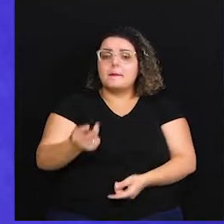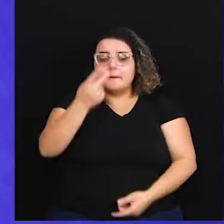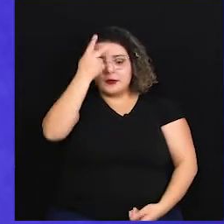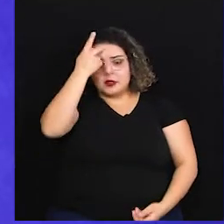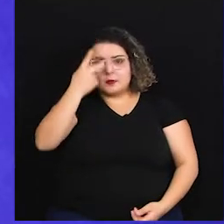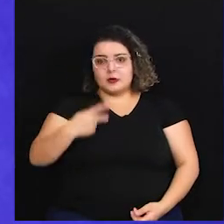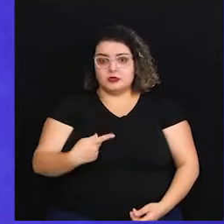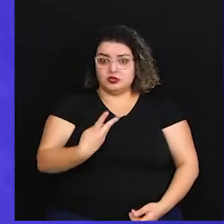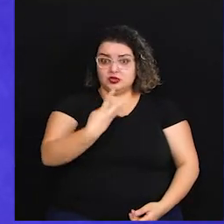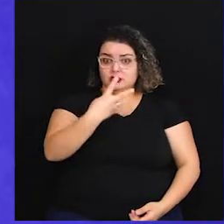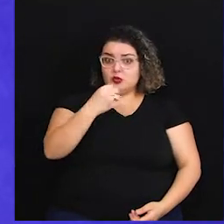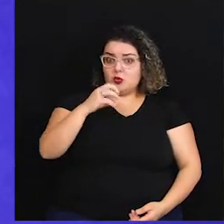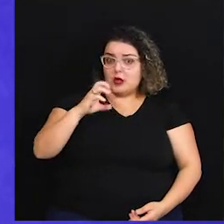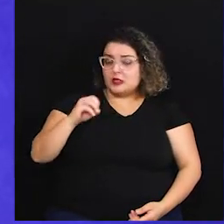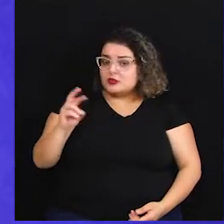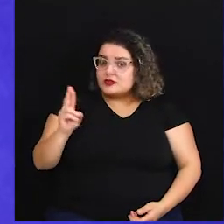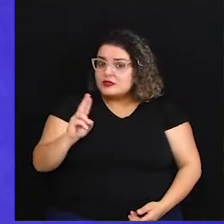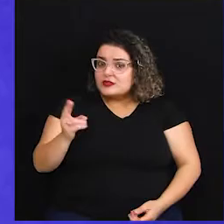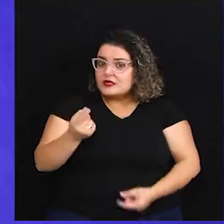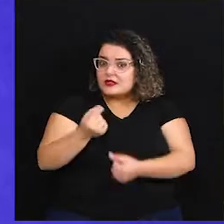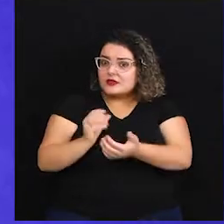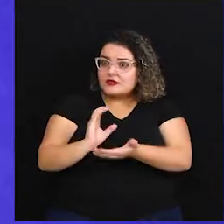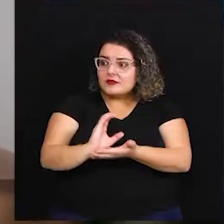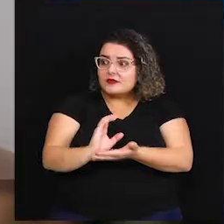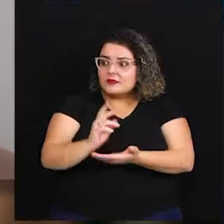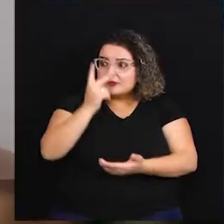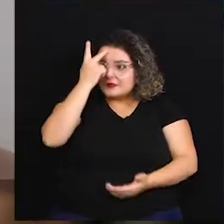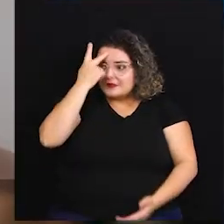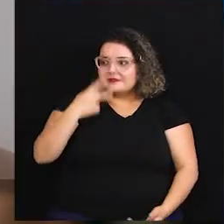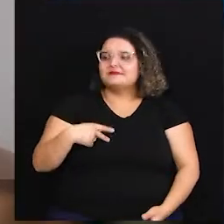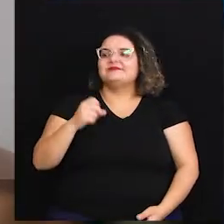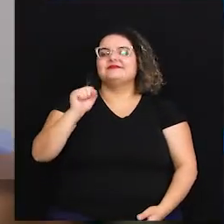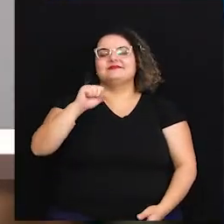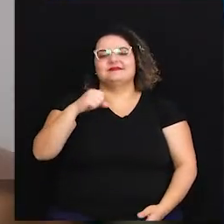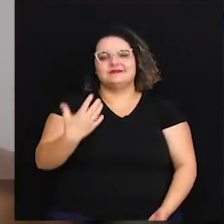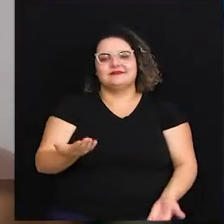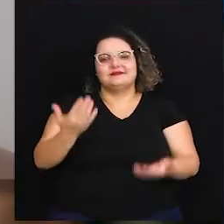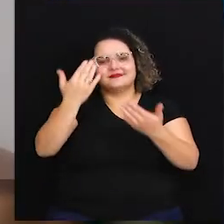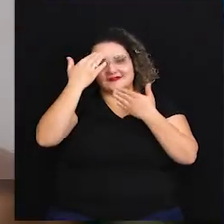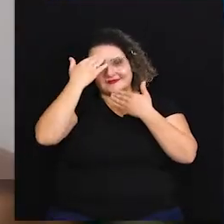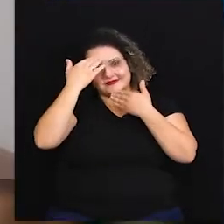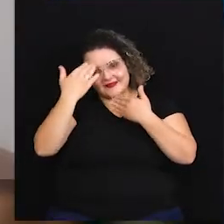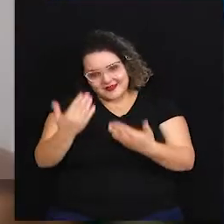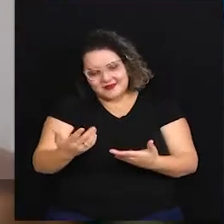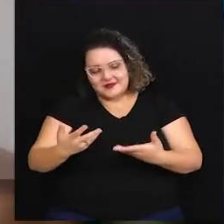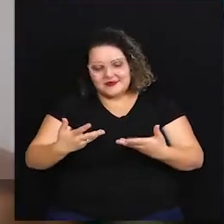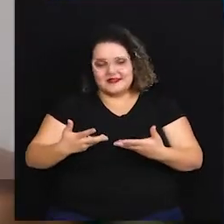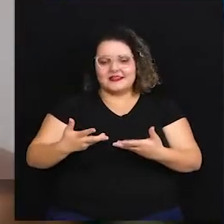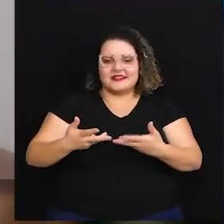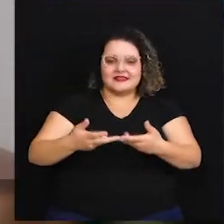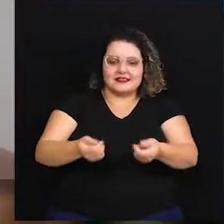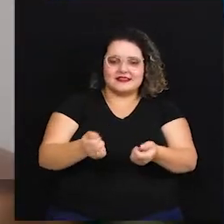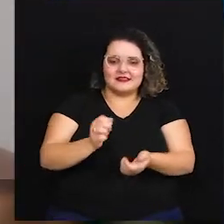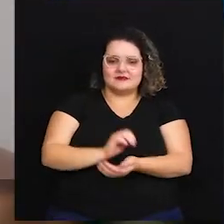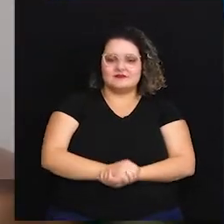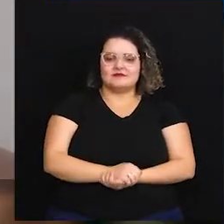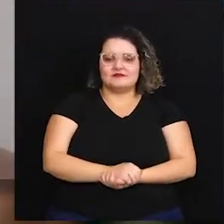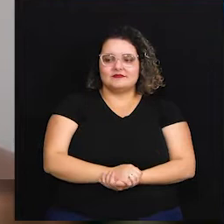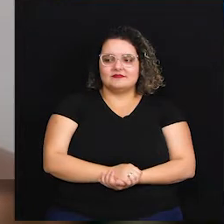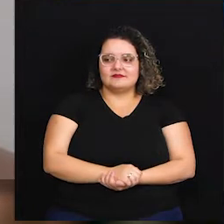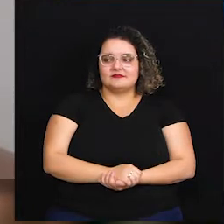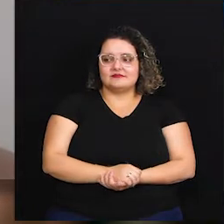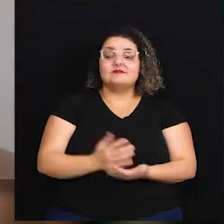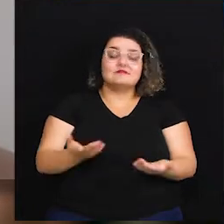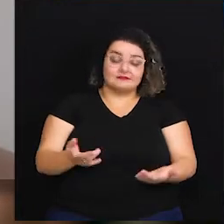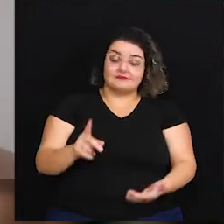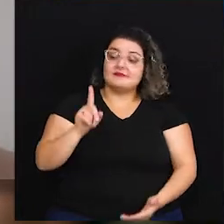de R$ 400? Isso mesmo. Muito obrigada pelo convite. E